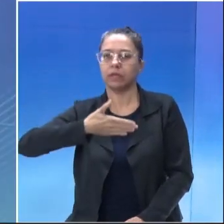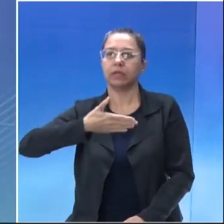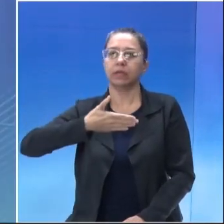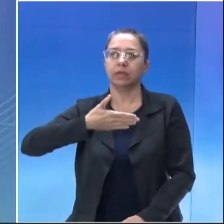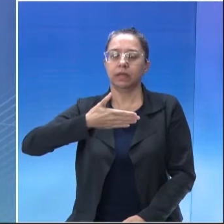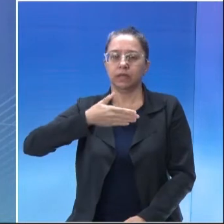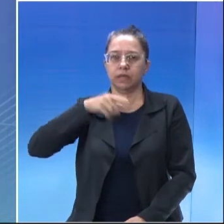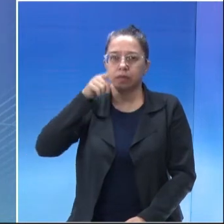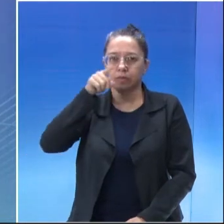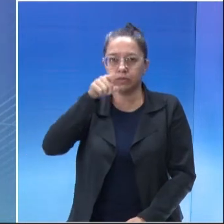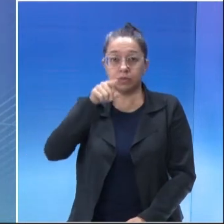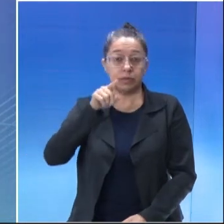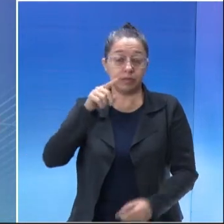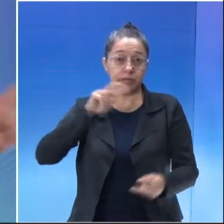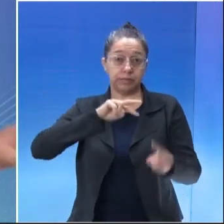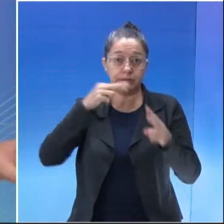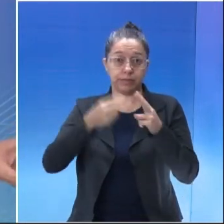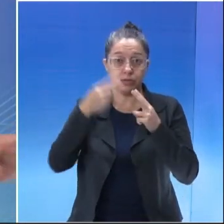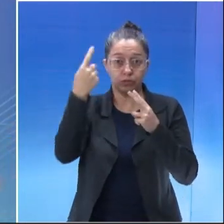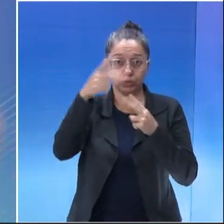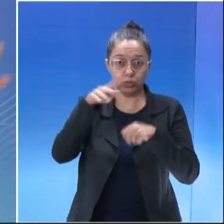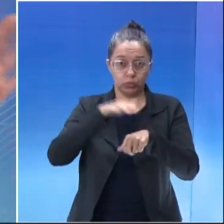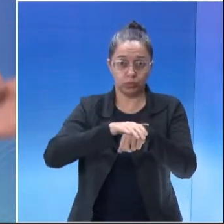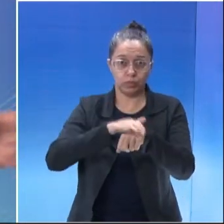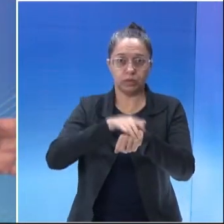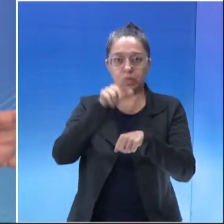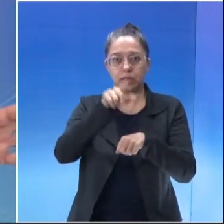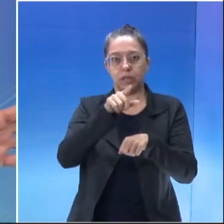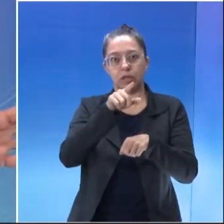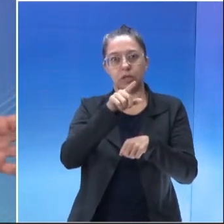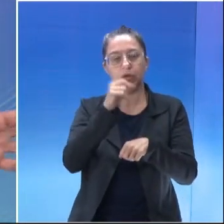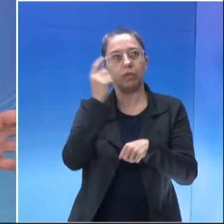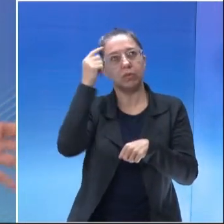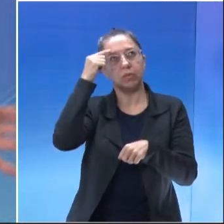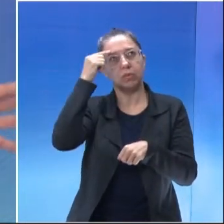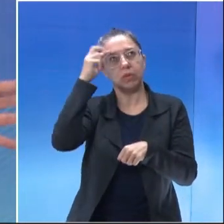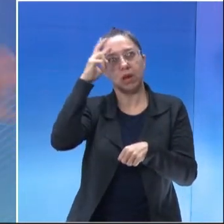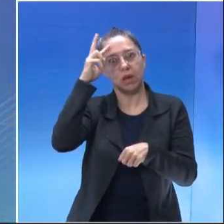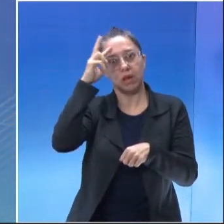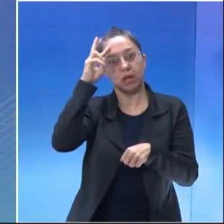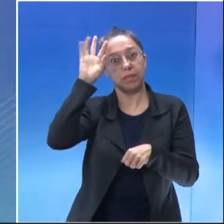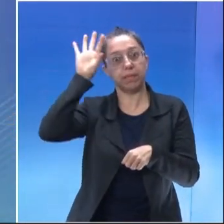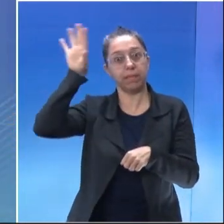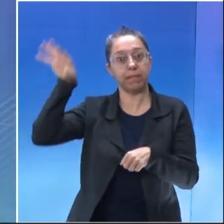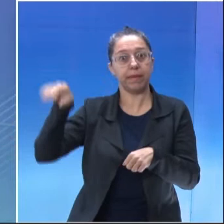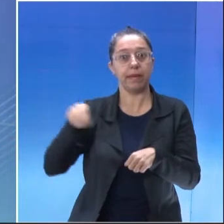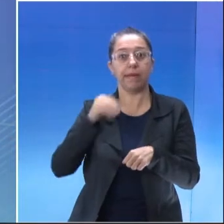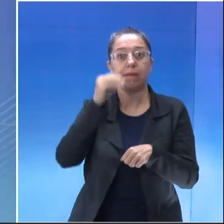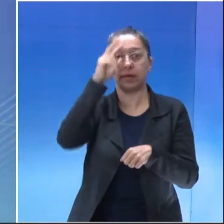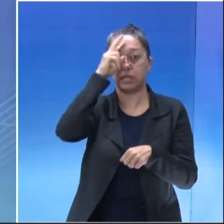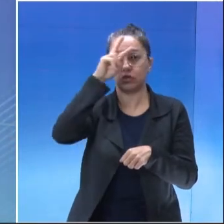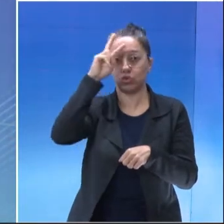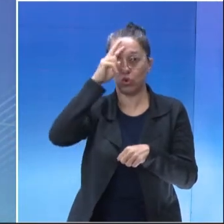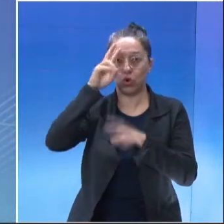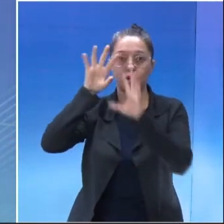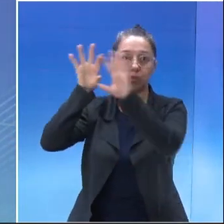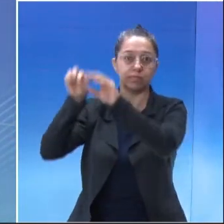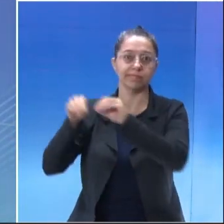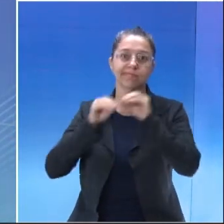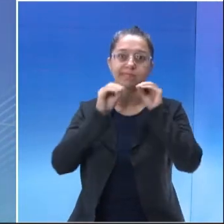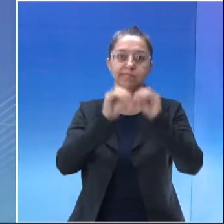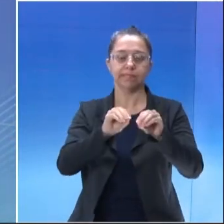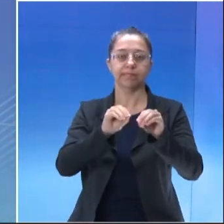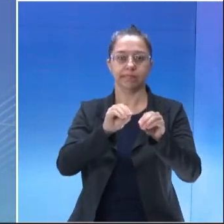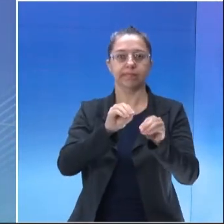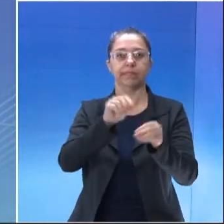aquele seu ponto de vista, aí você vai lá na história e faz, né, uma referência ao que aconteceu na história. Então, isso é